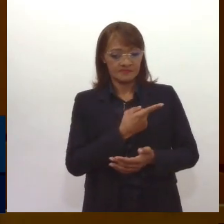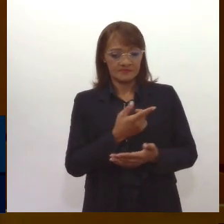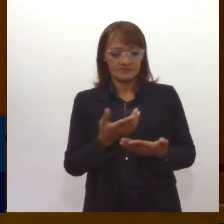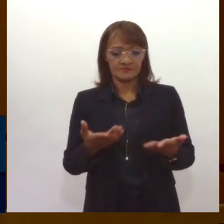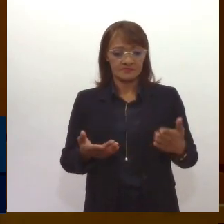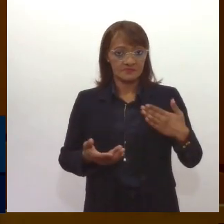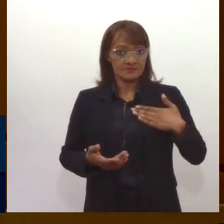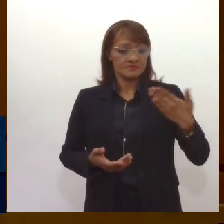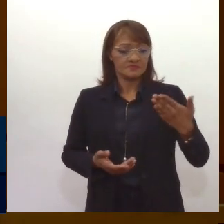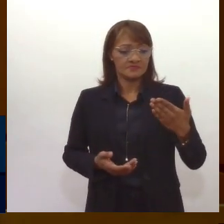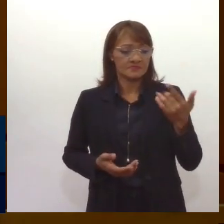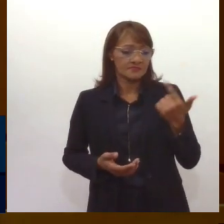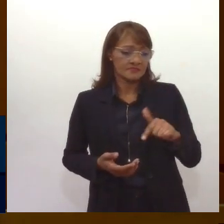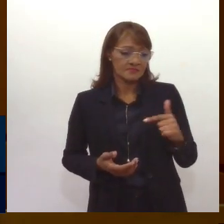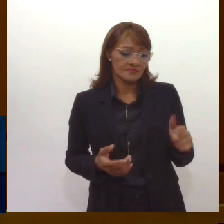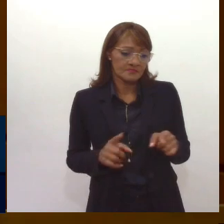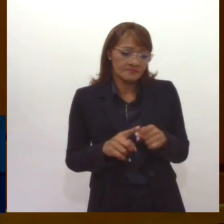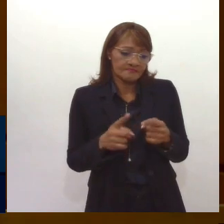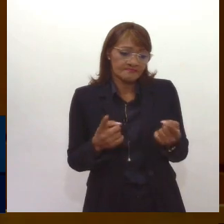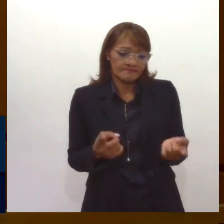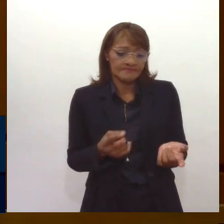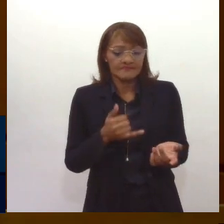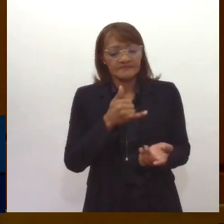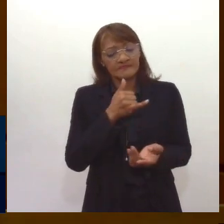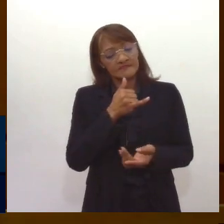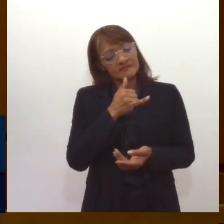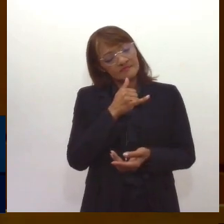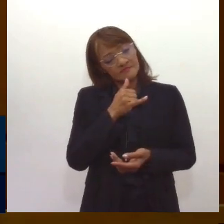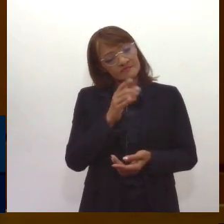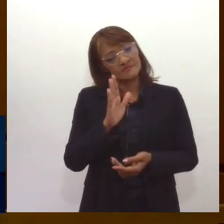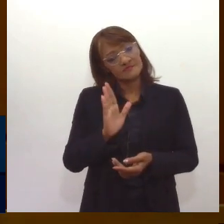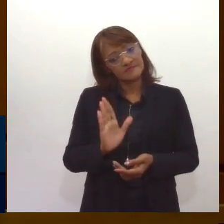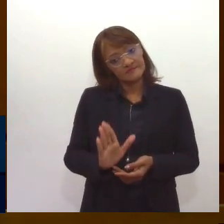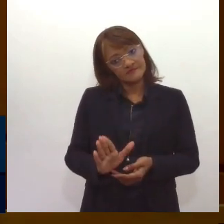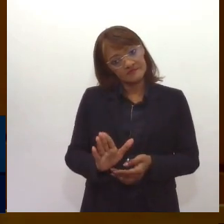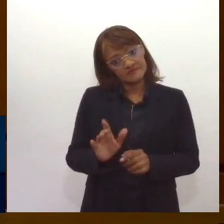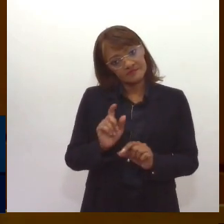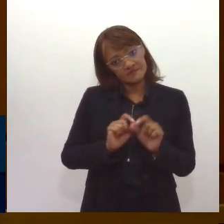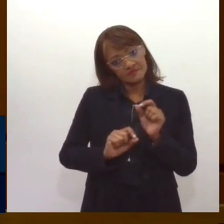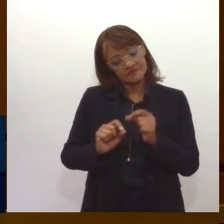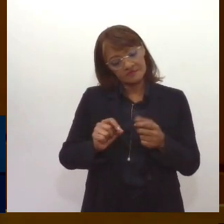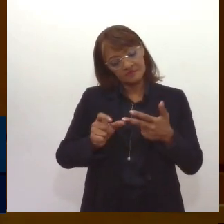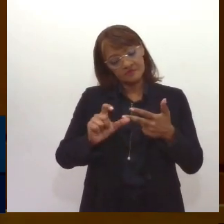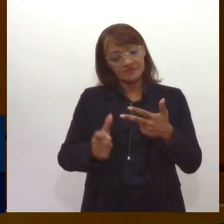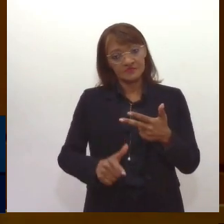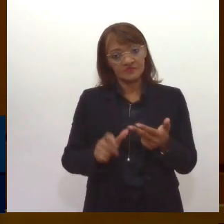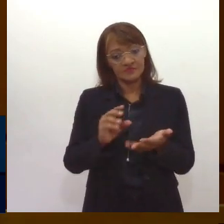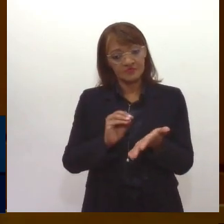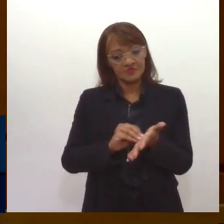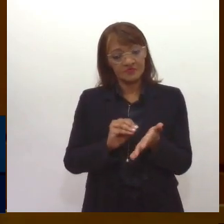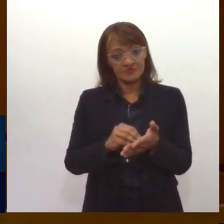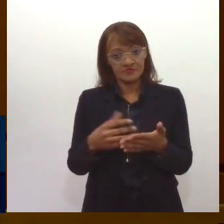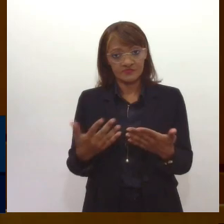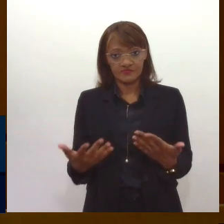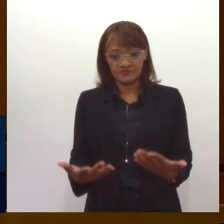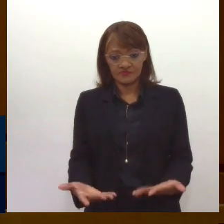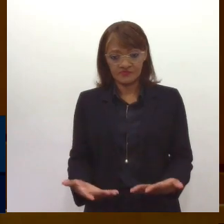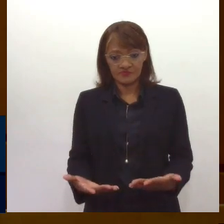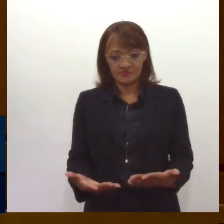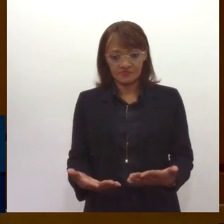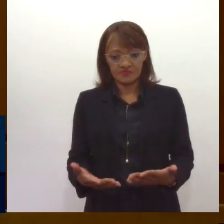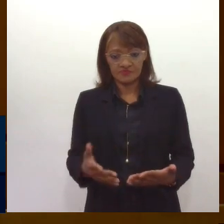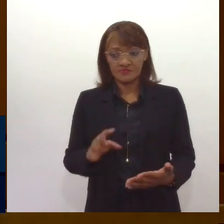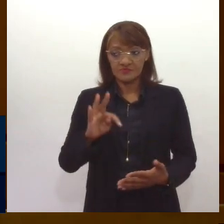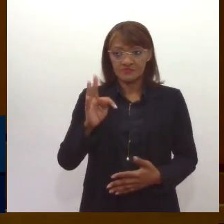infelizmente, isso é um reflexo da falta do poder executivo estadual e dos municípios a levarem